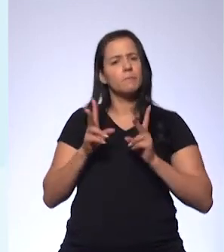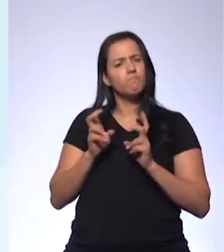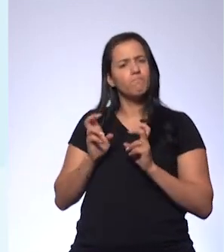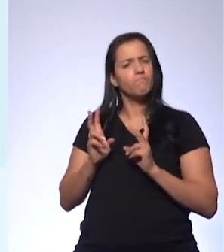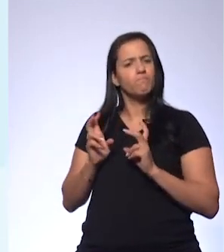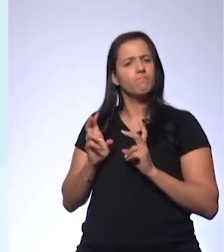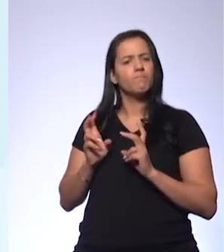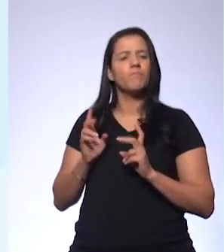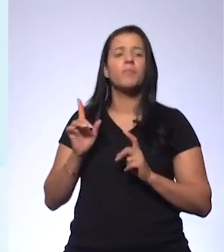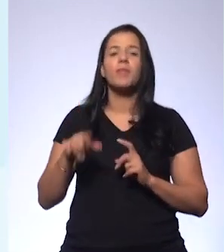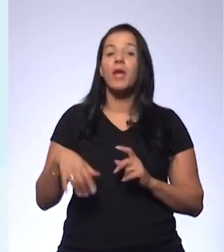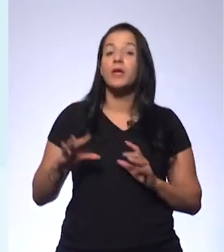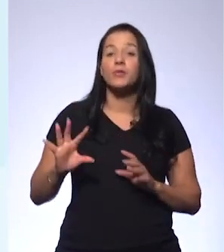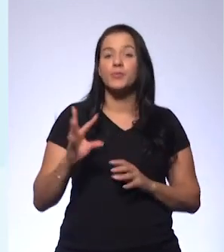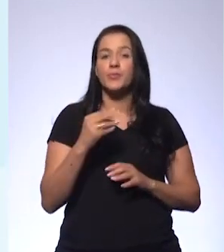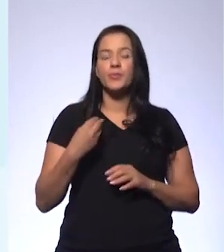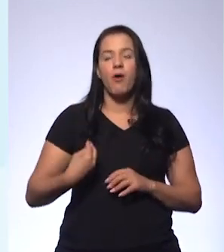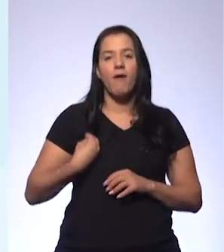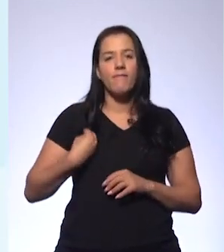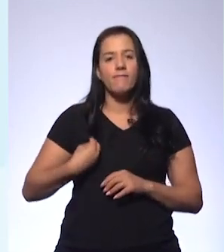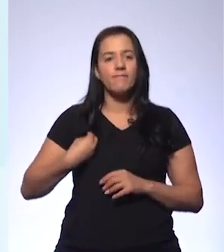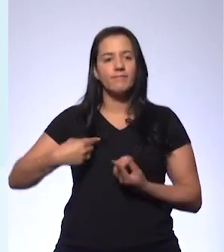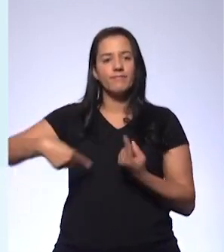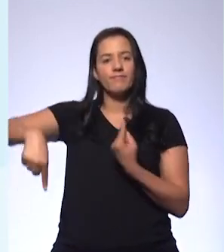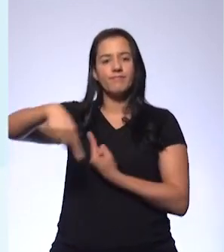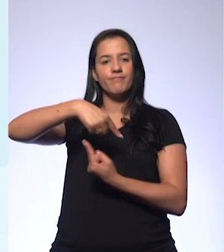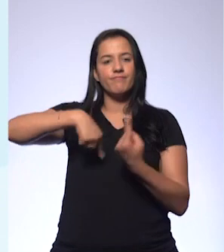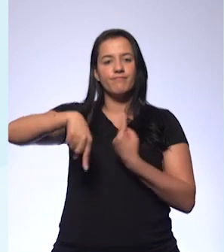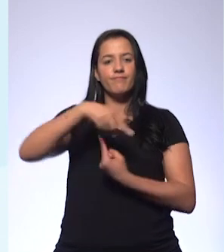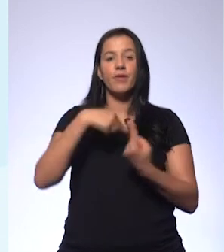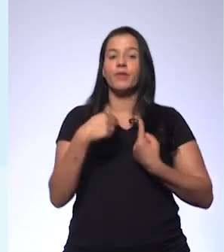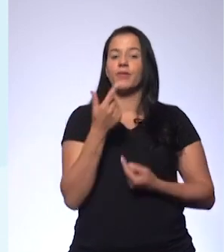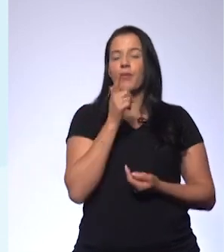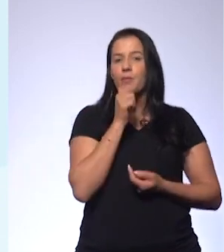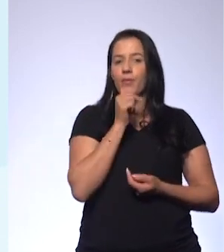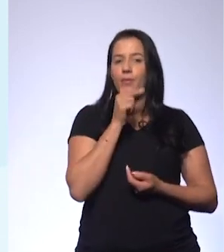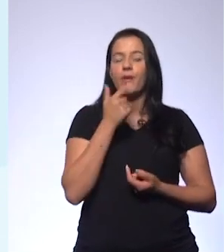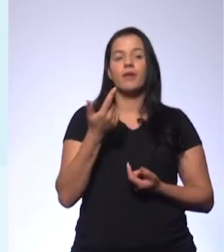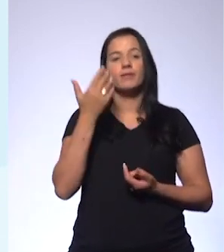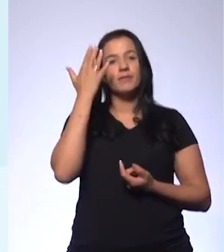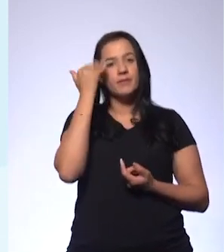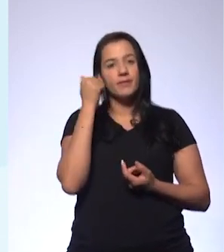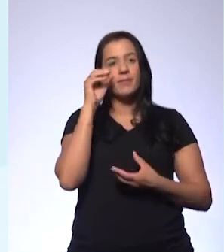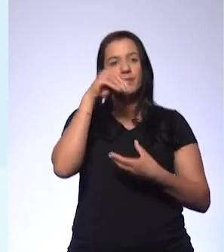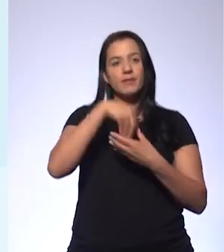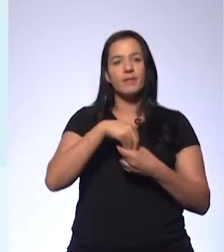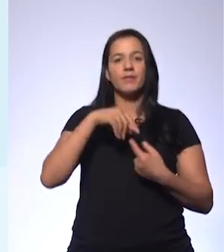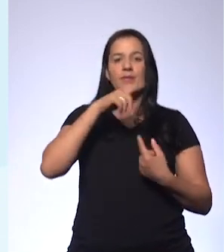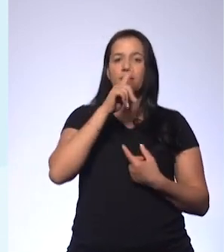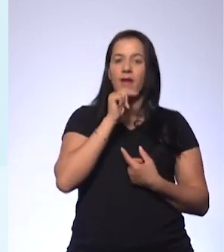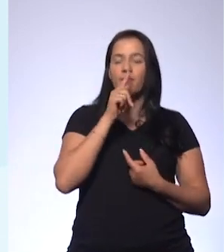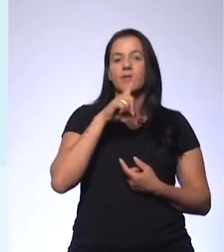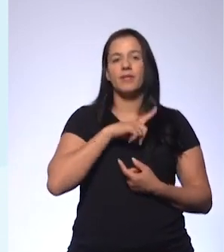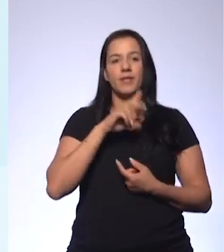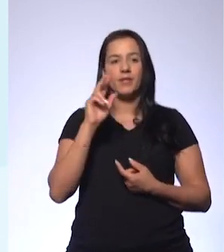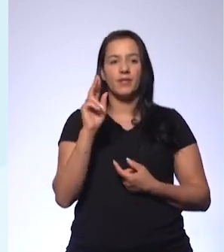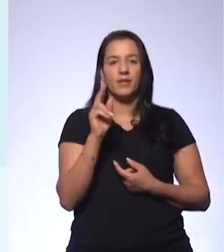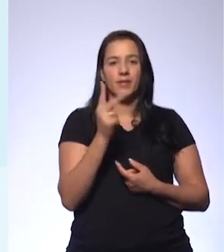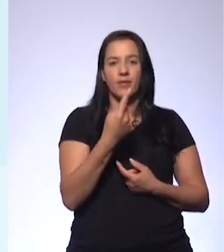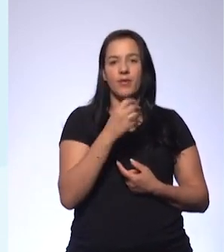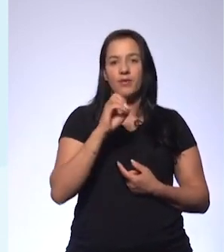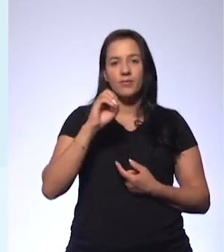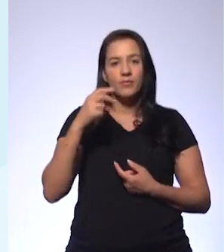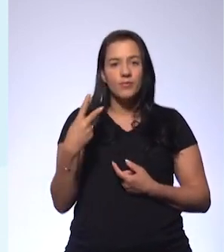justamente, né, os seres vivos ali interagindo com a água, e a gente sabe que na água tem ali oxigênio, que nessa água tem um